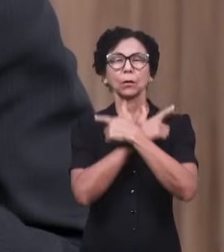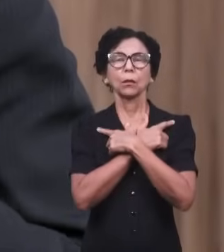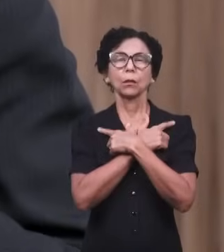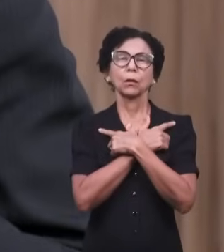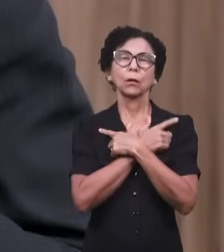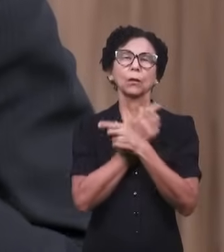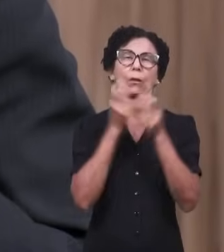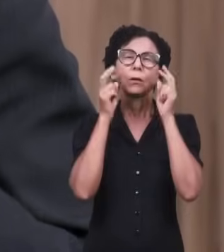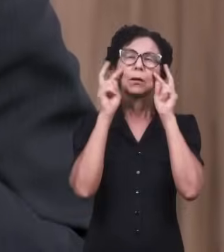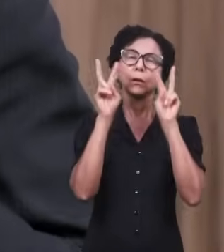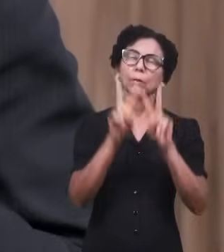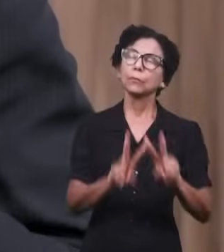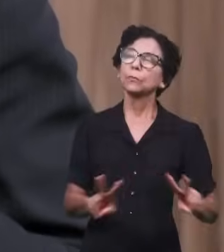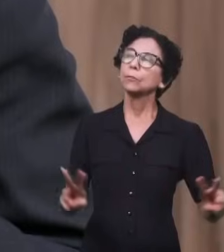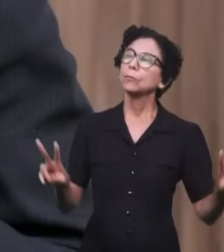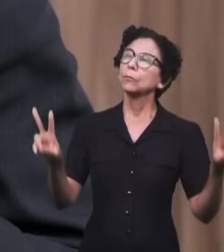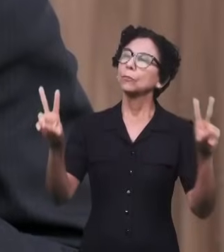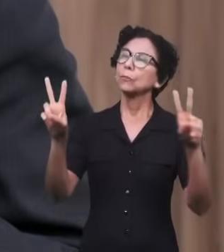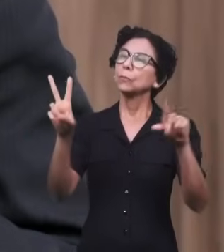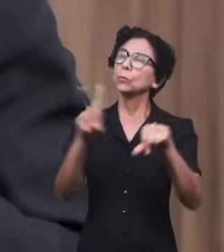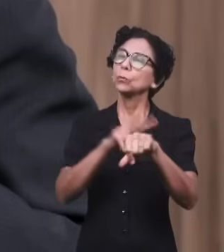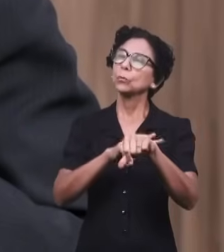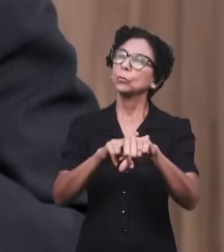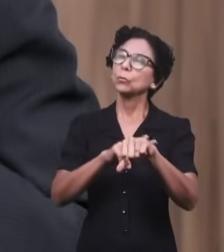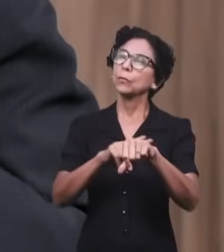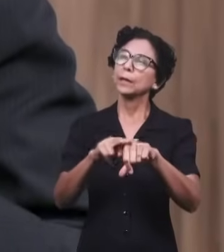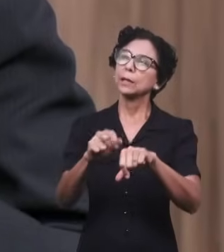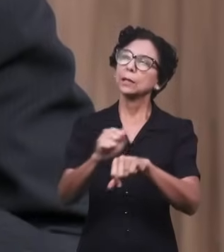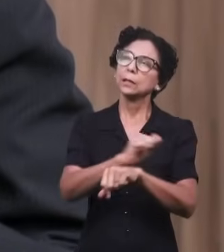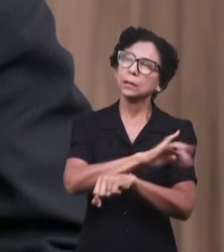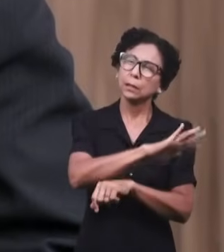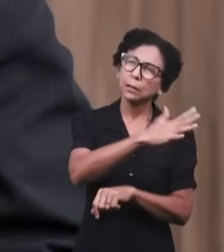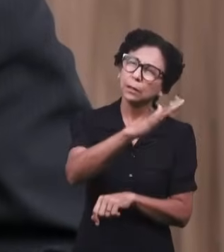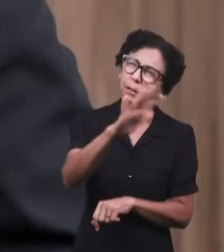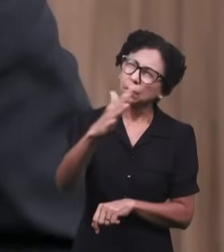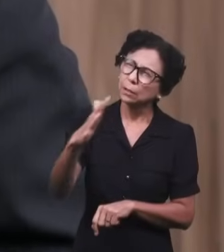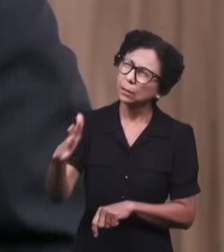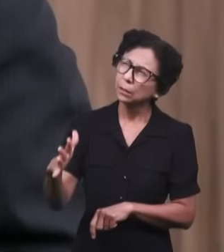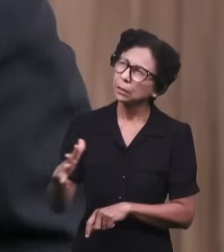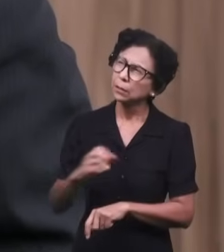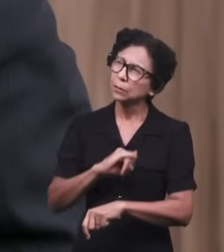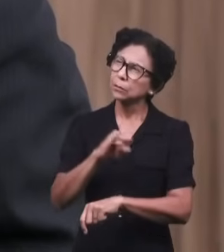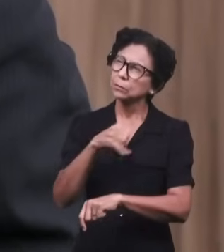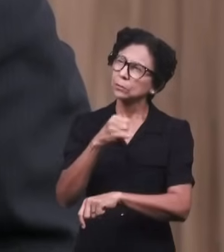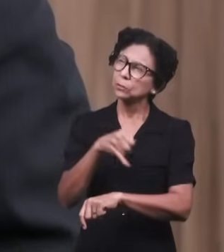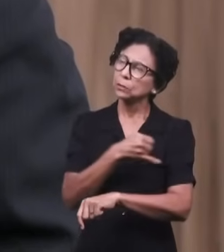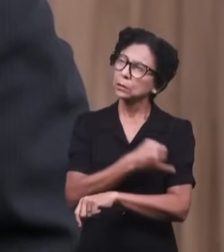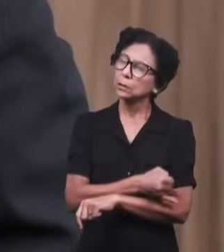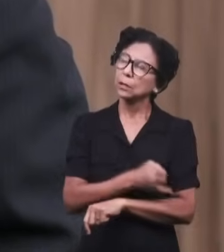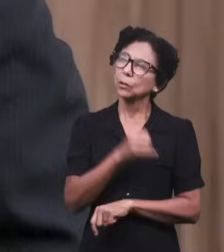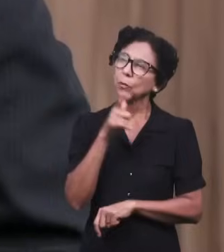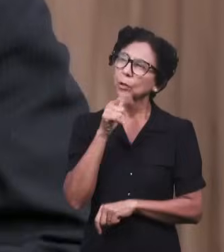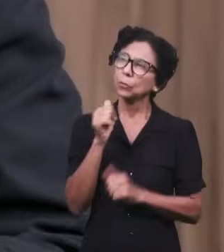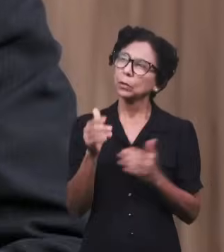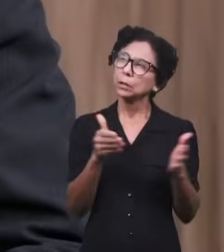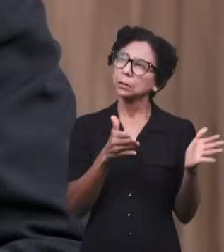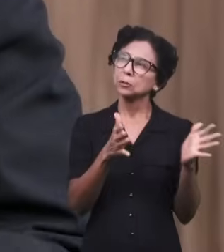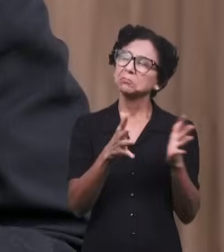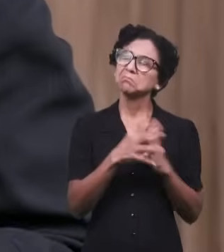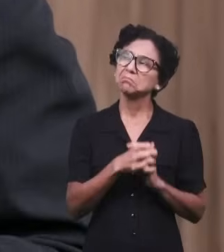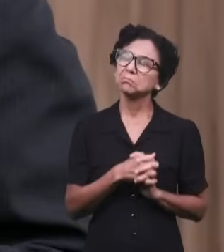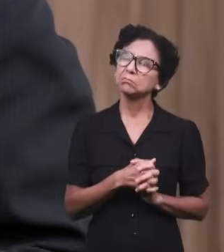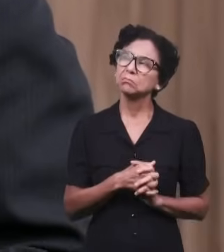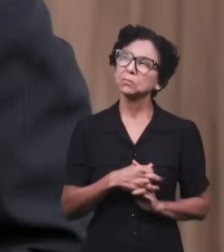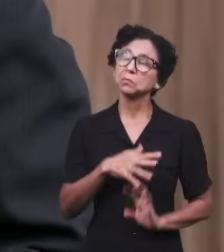viu toda a campina do Jordão. Então aquilo que ele viu lhe agradou. E por ter